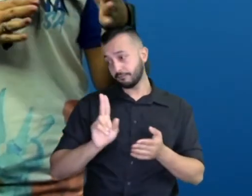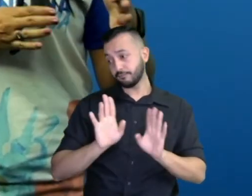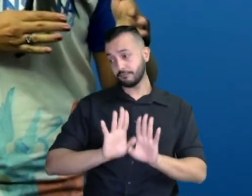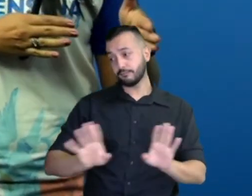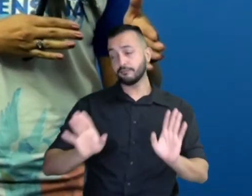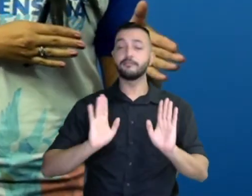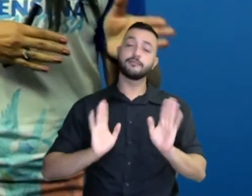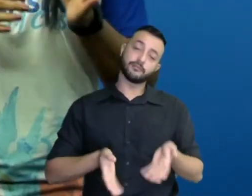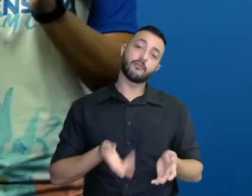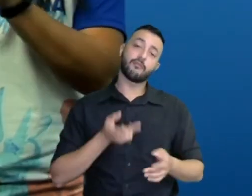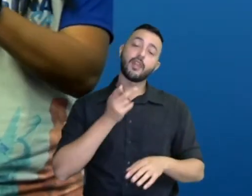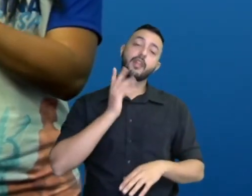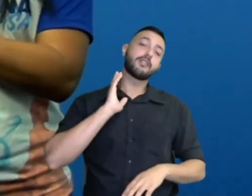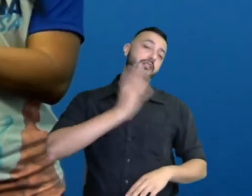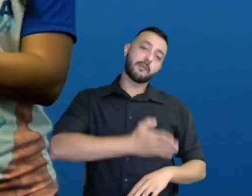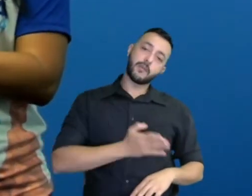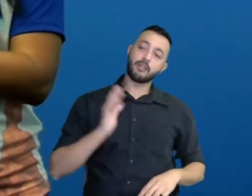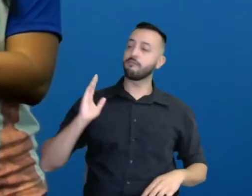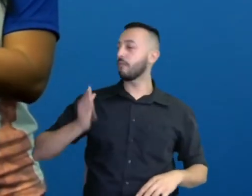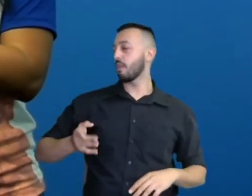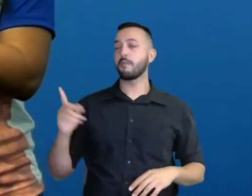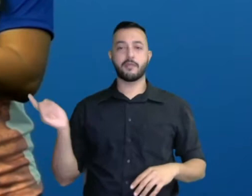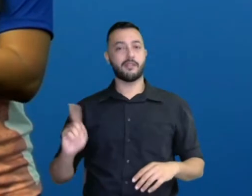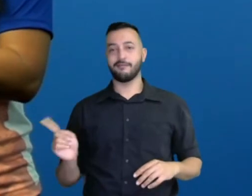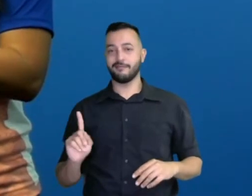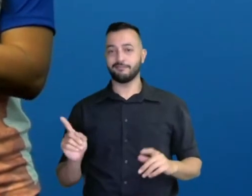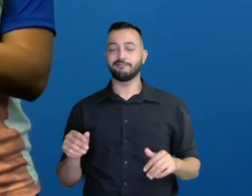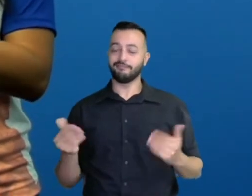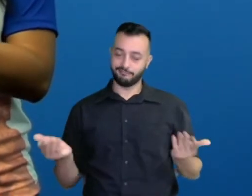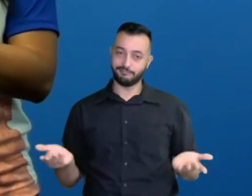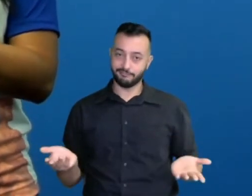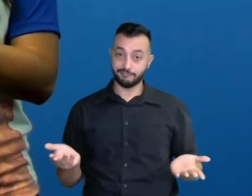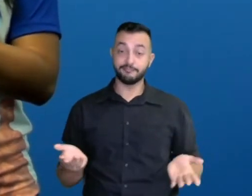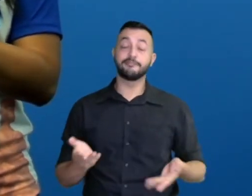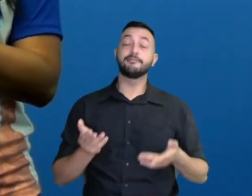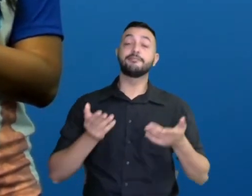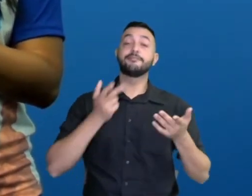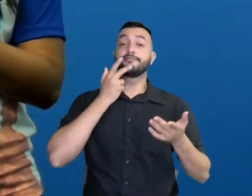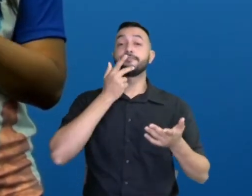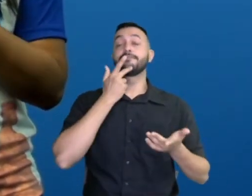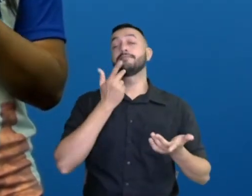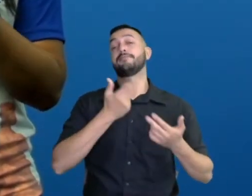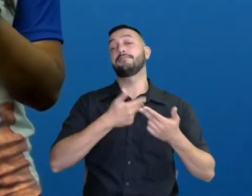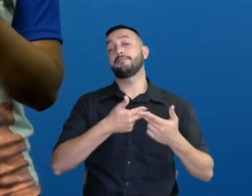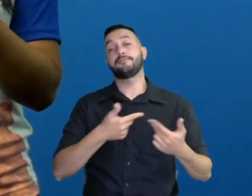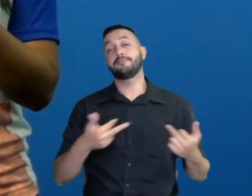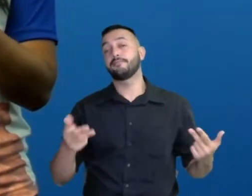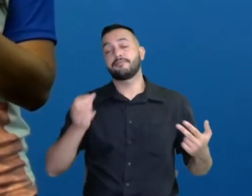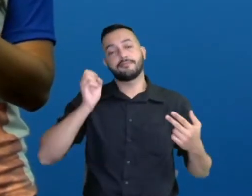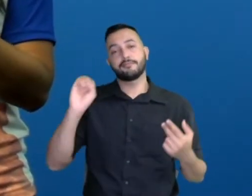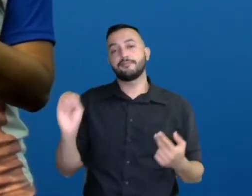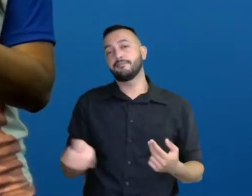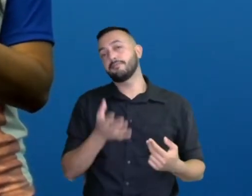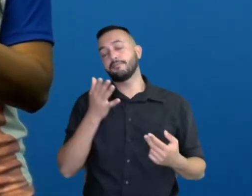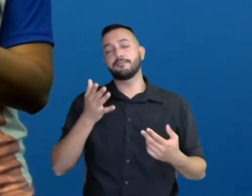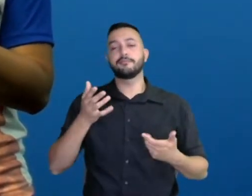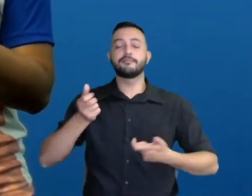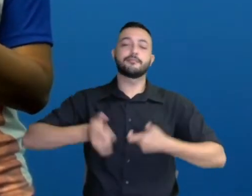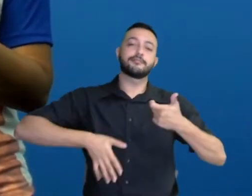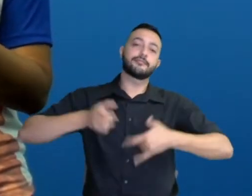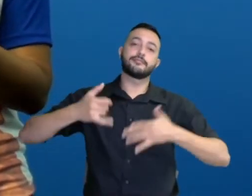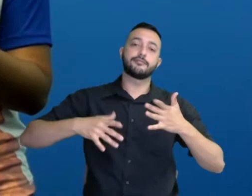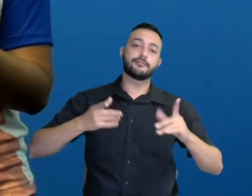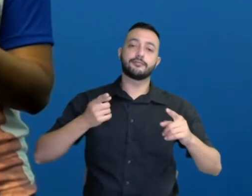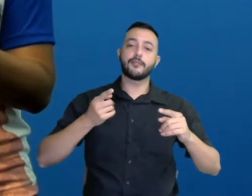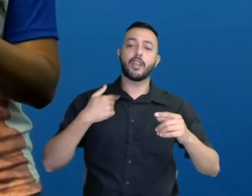ó, determinado, indeterminado, certo? Então, quando eu falo de alguma coisa nova ao discurso que não